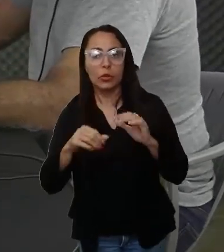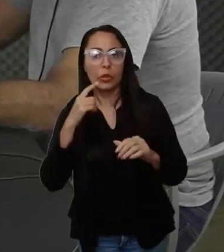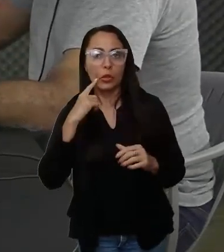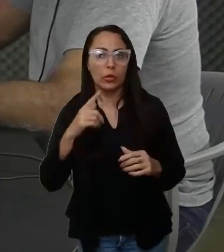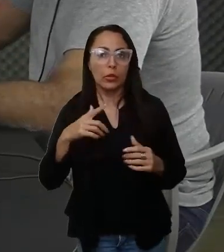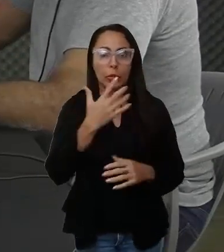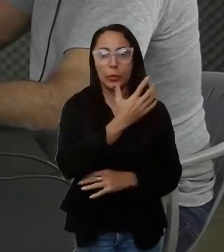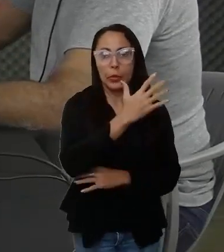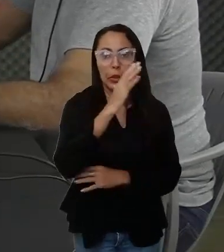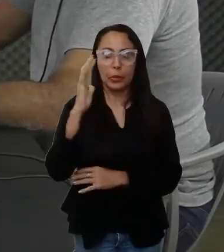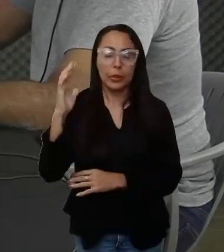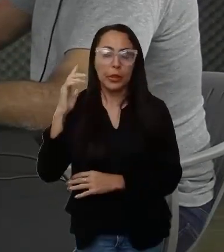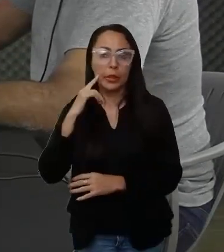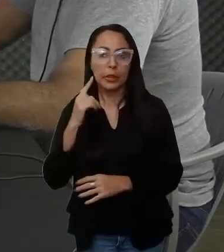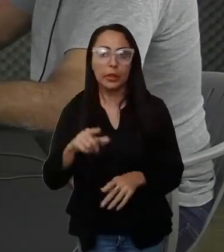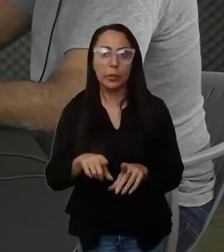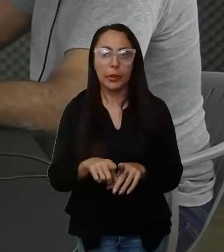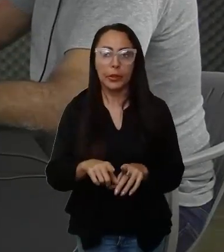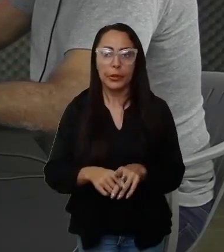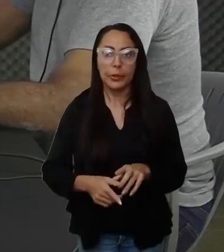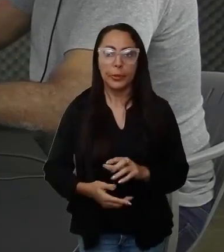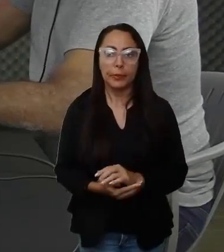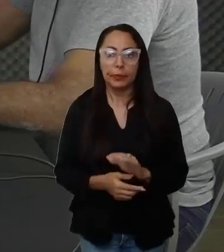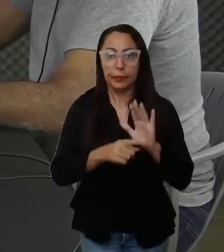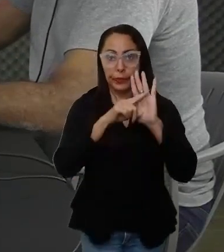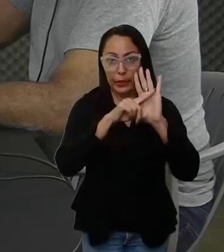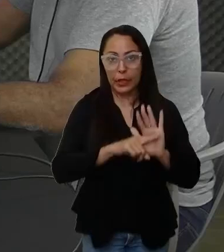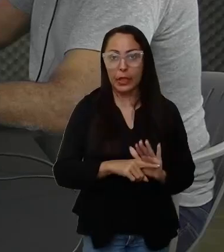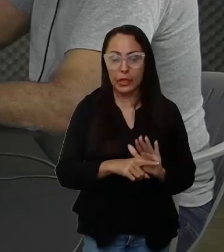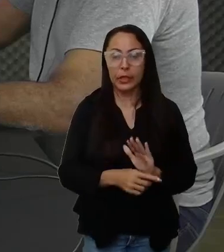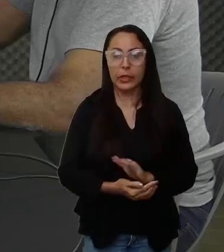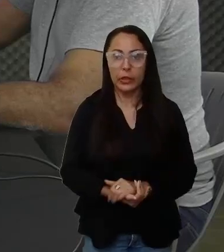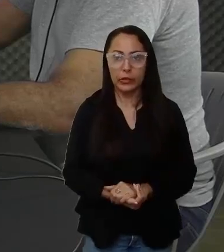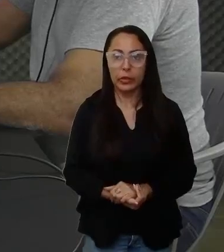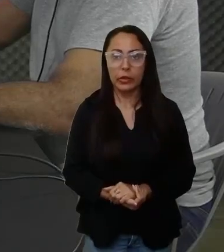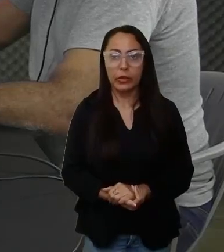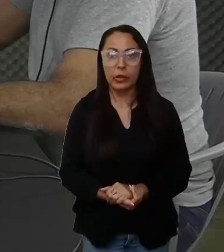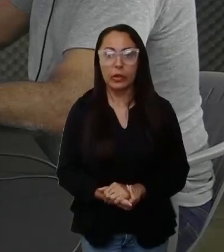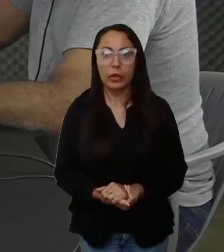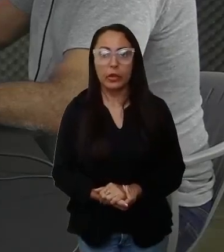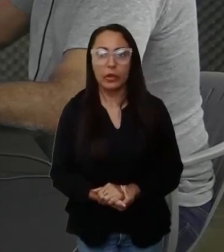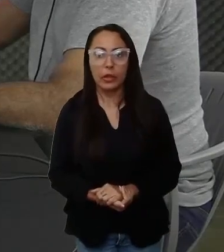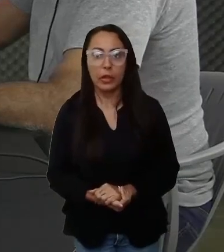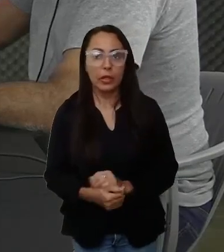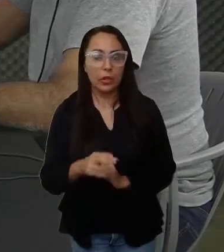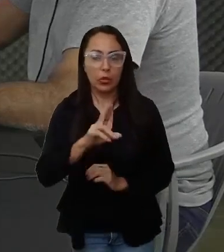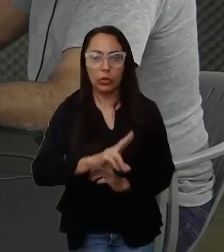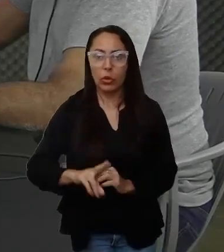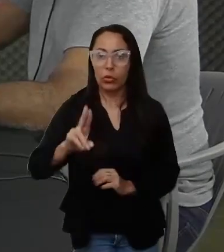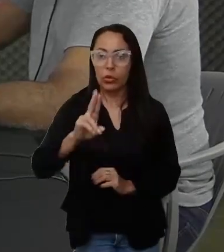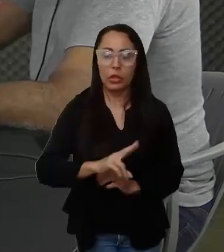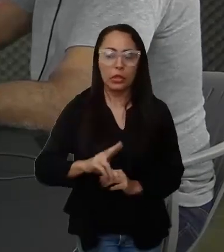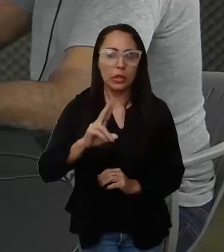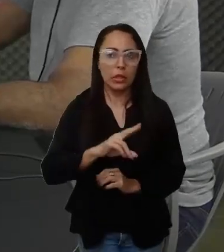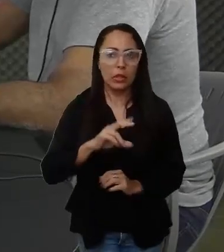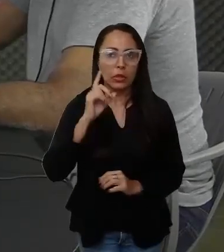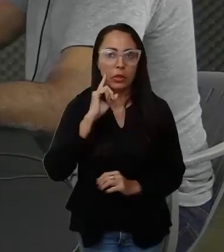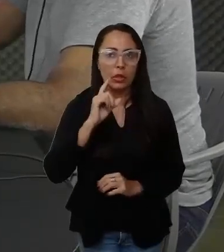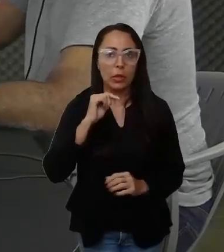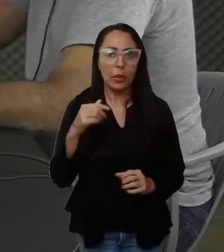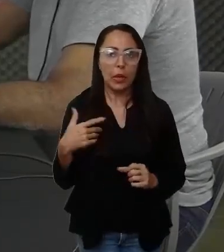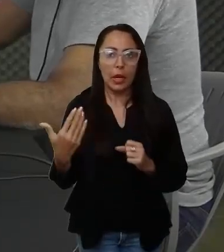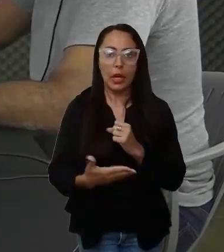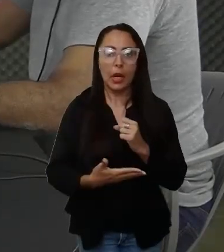tentando mitigar esses efeitos negativos, né, sobretudo com a queima de gás carbônico, não utilizando mais equipamentos à base de